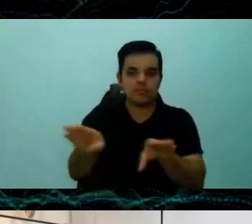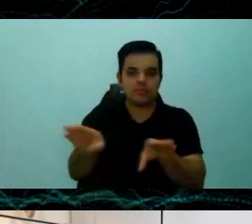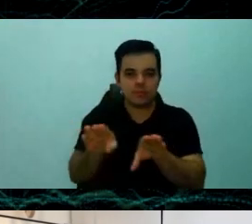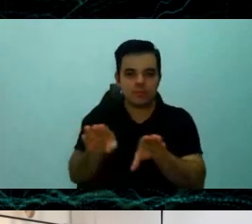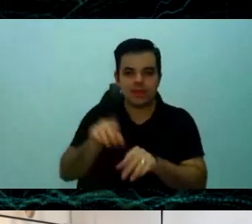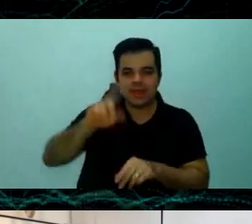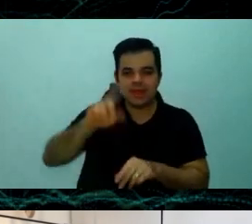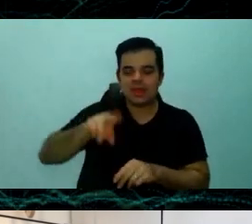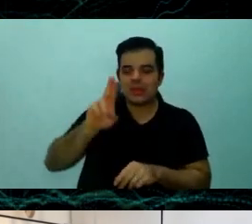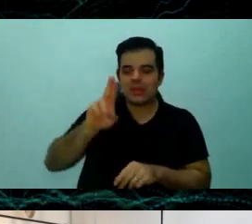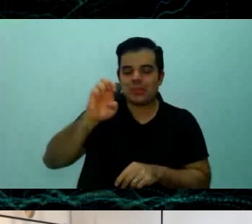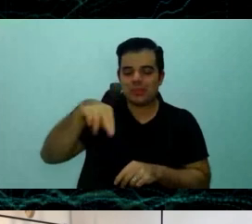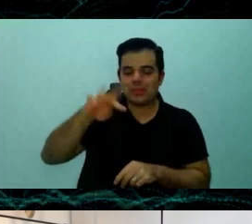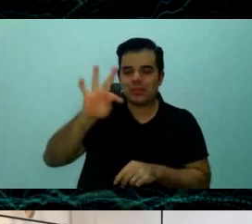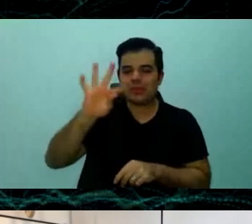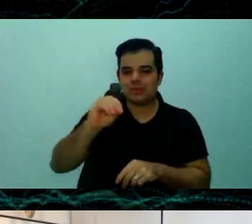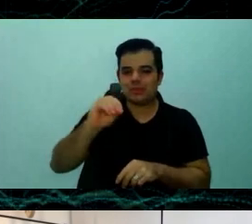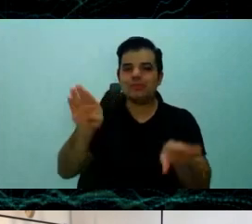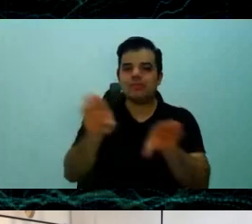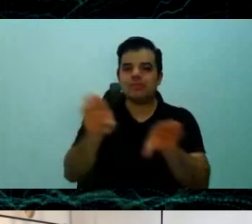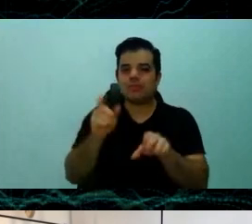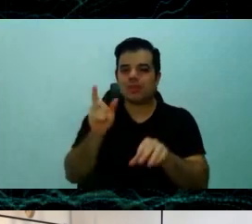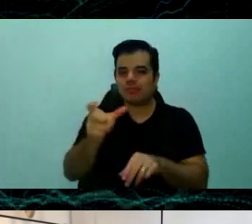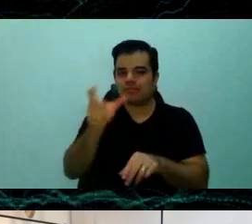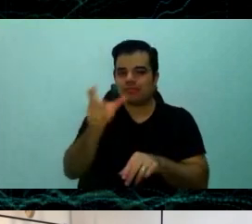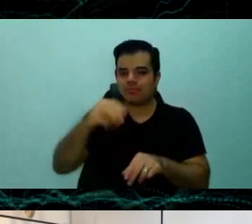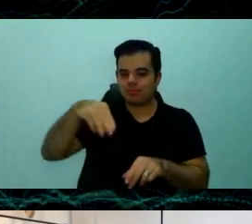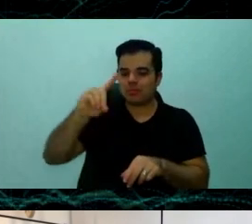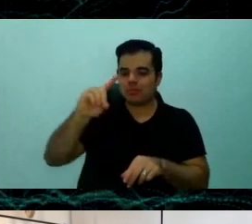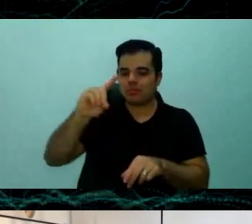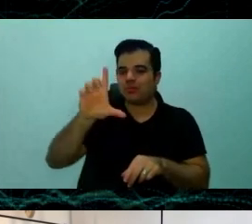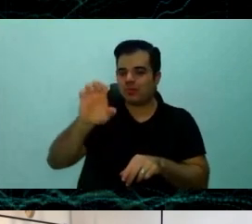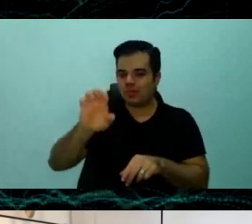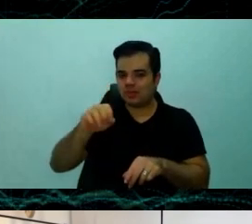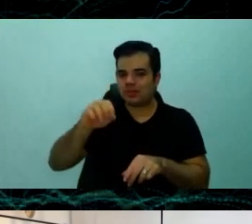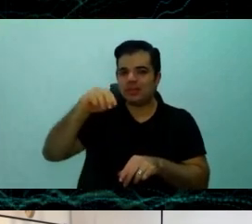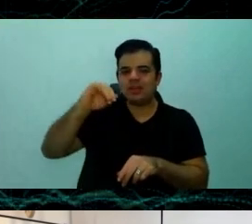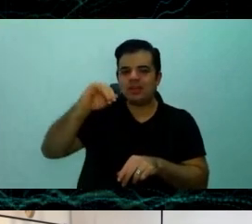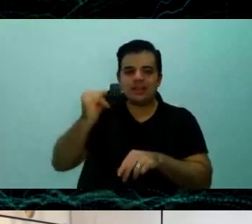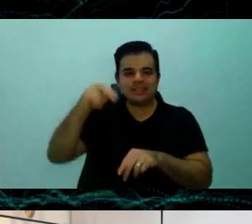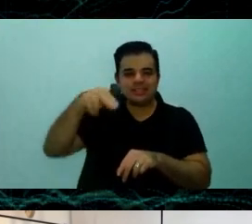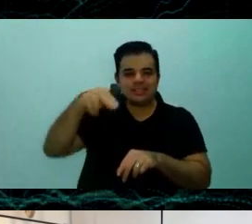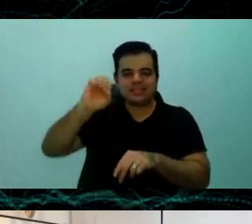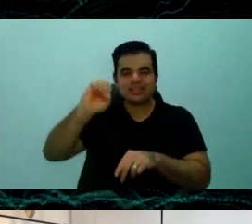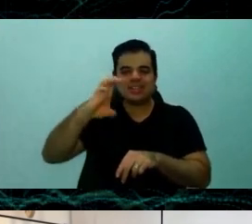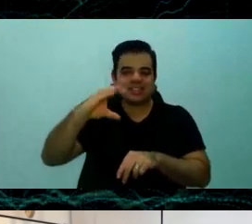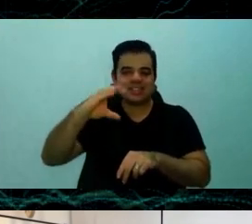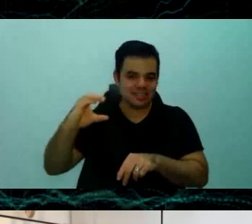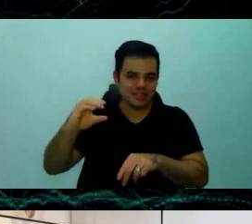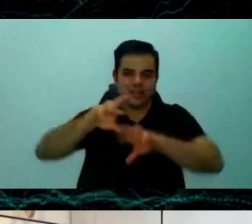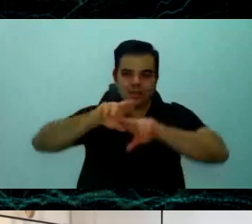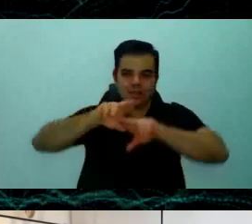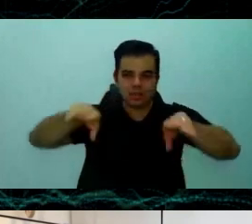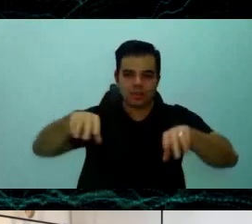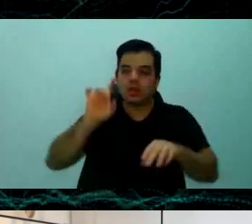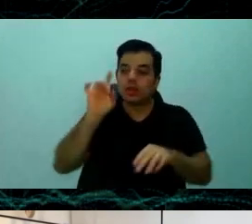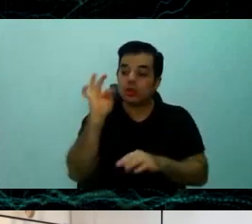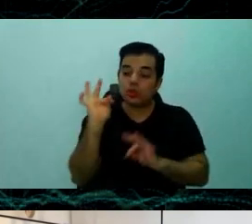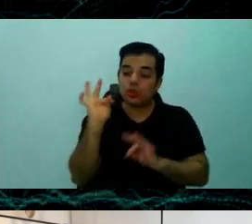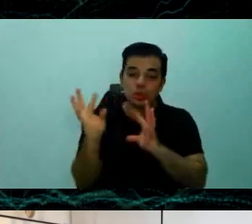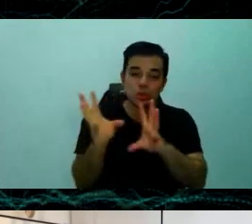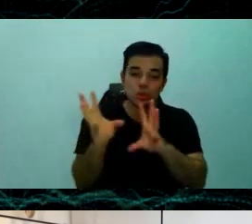módulo de Instance, tá bom? Então, isso daqui o que está fazendo? Ele tá, todos esses daqui são